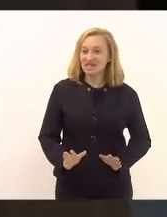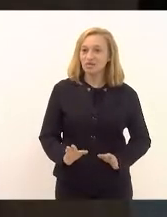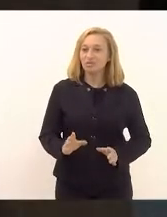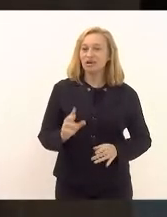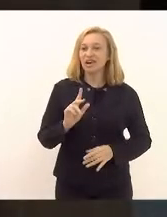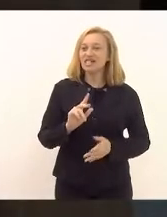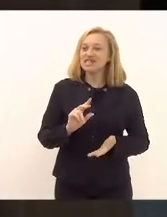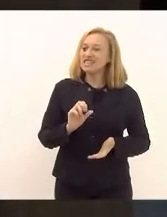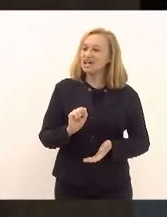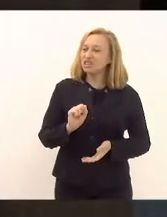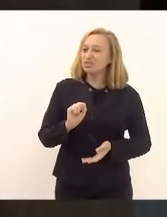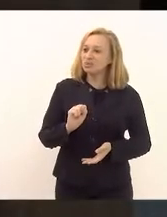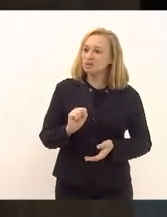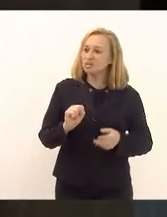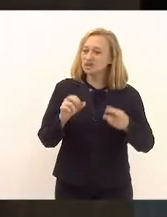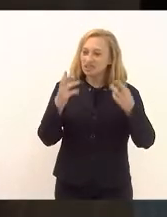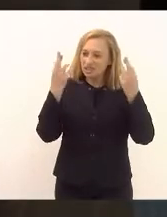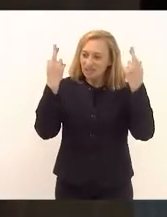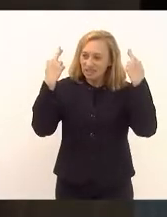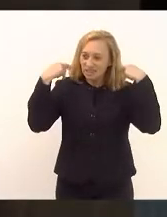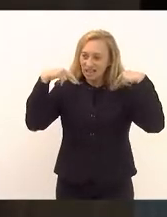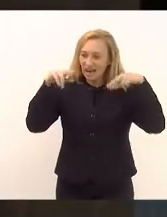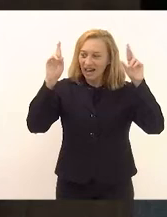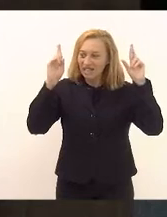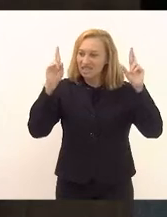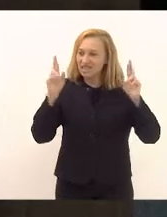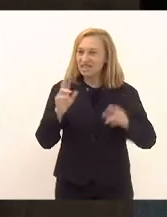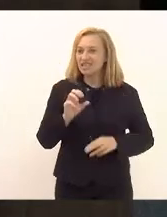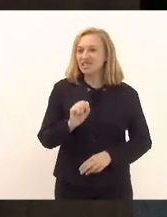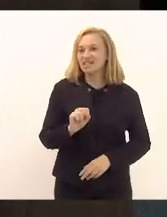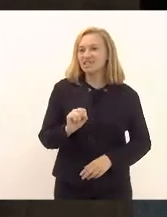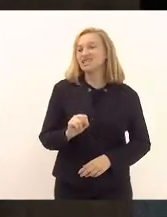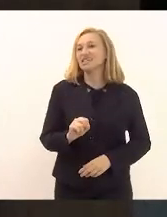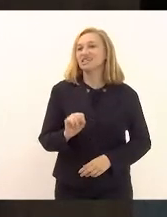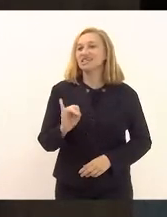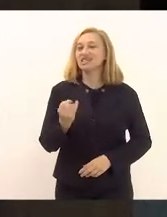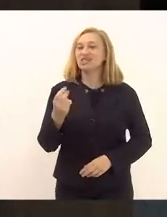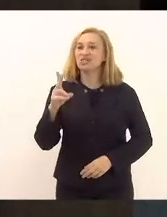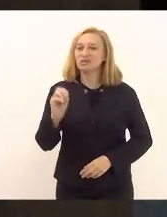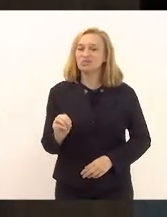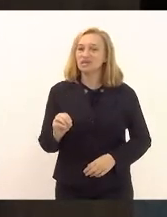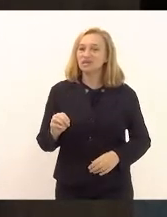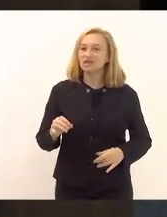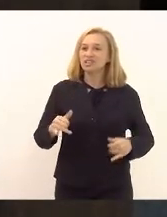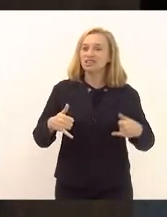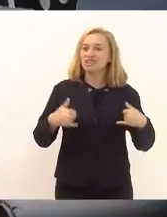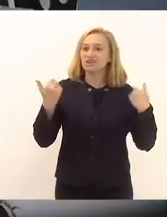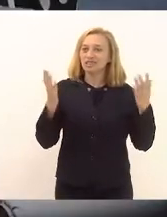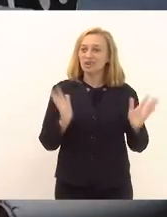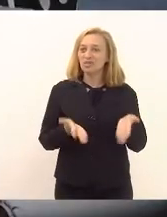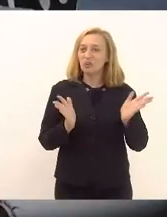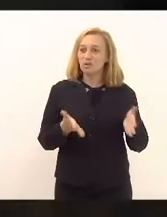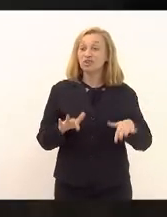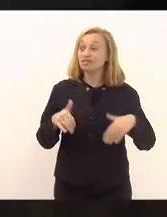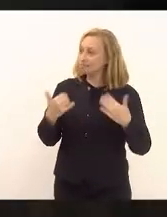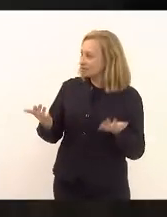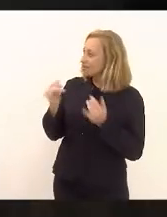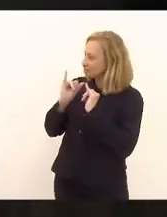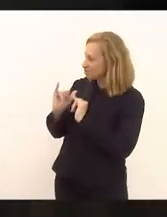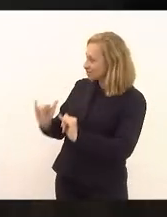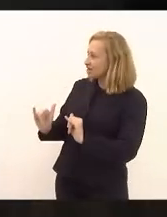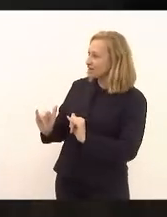Áries a 24 de março, por via de consequência, aniversaria hoje. Então, eu anunciei